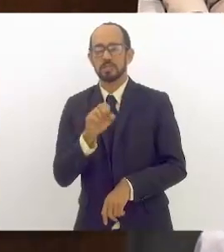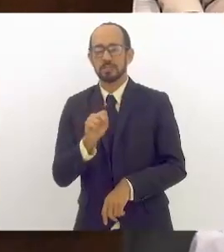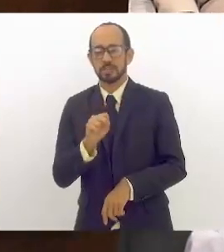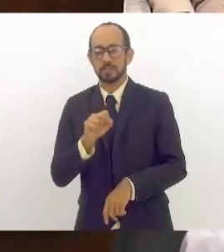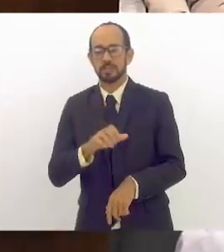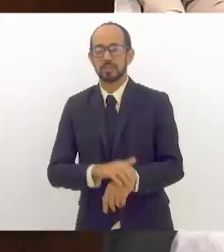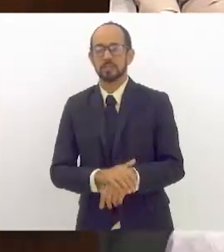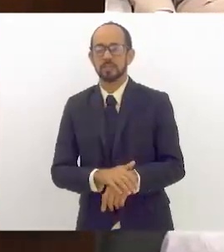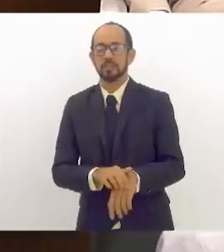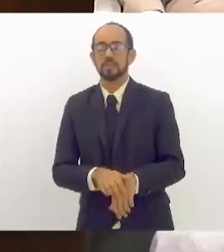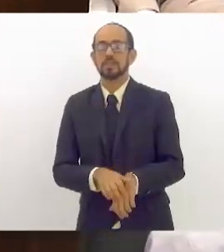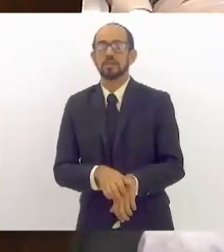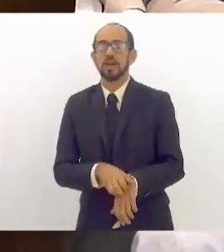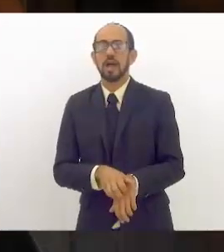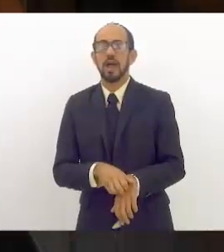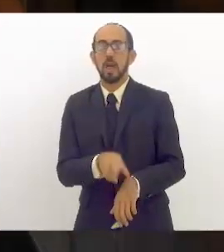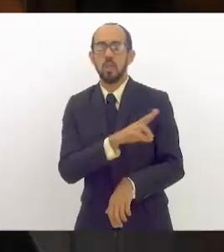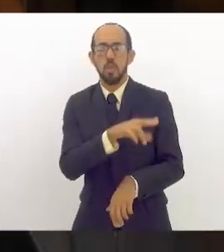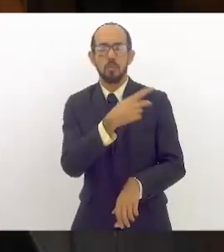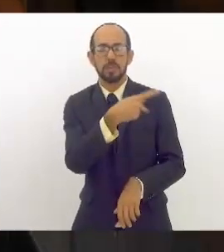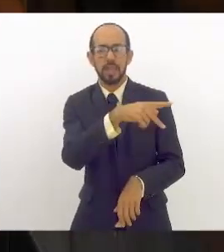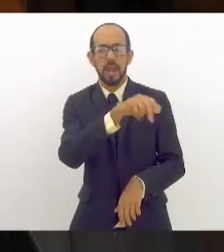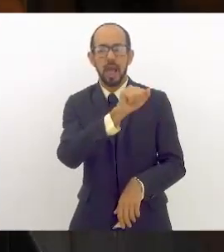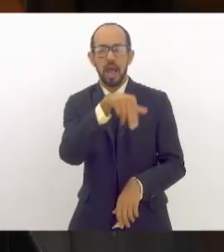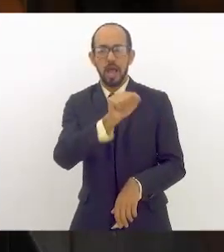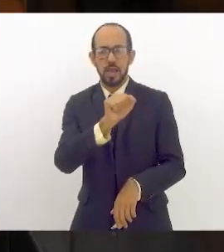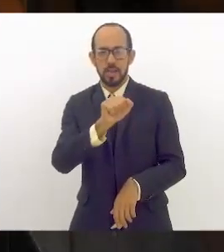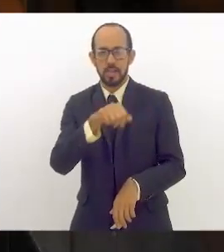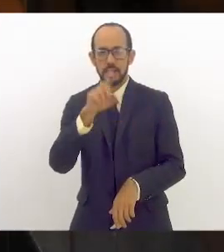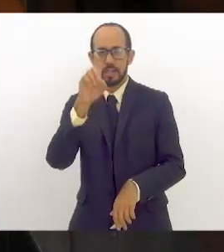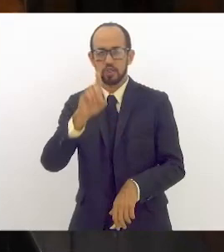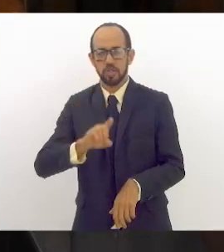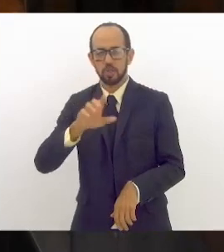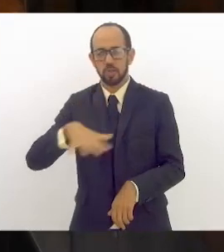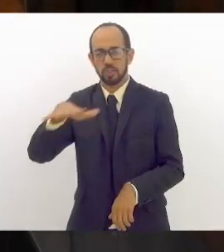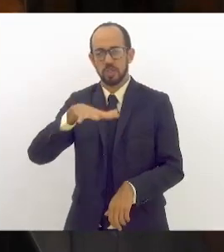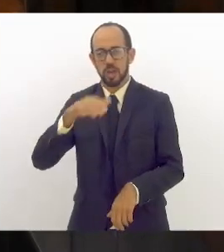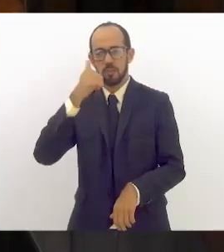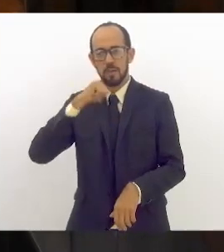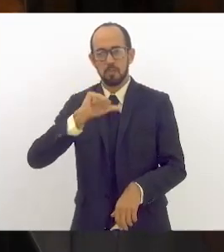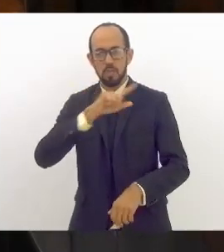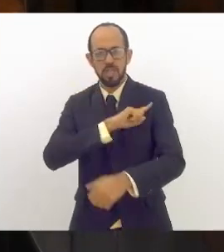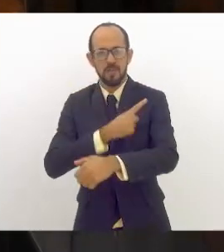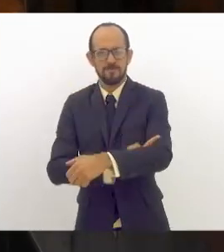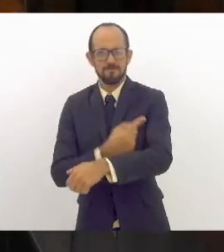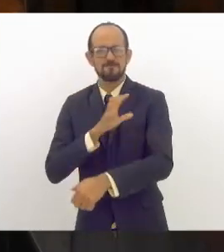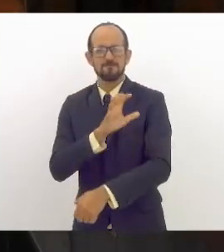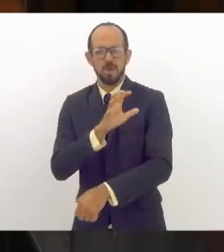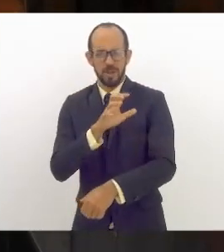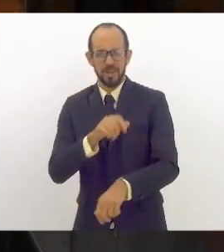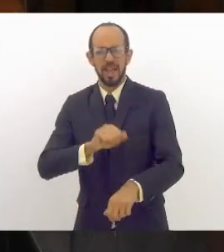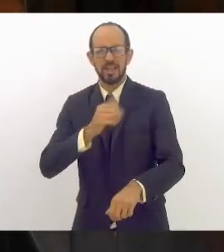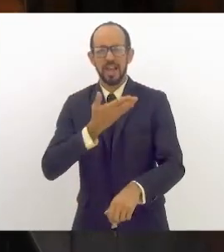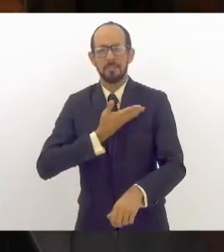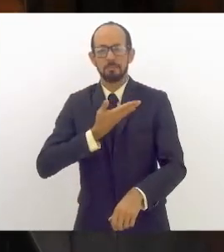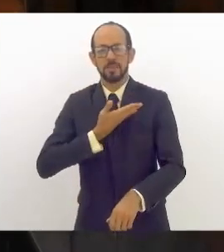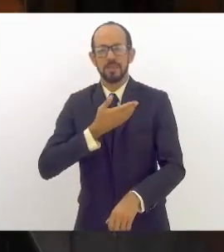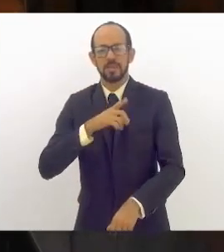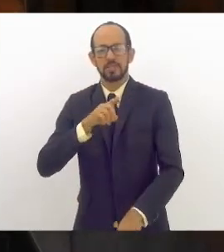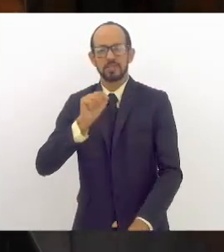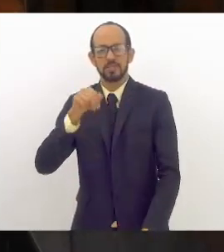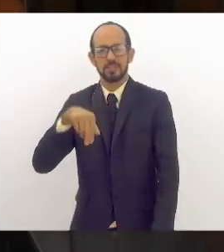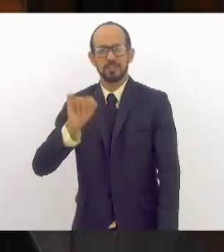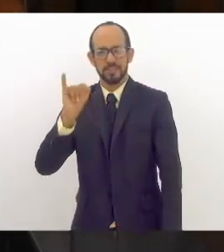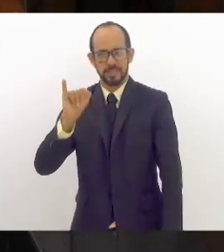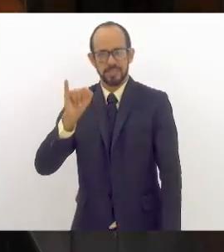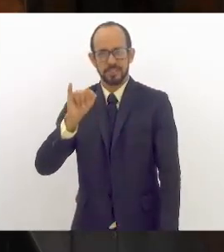Ana Paula Rosa Nossa diretora geral uma mulher empoderada amiga de Dani Suzuki É